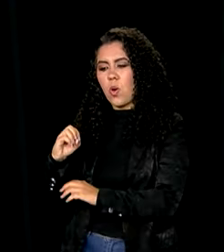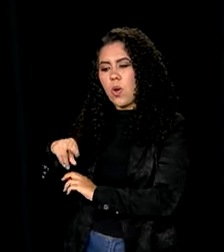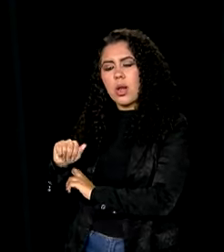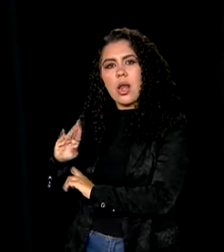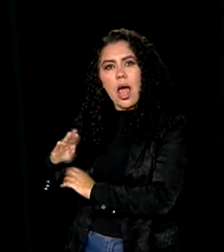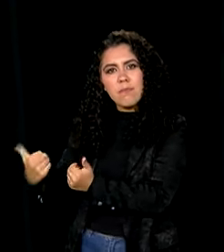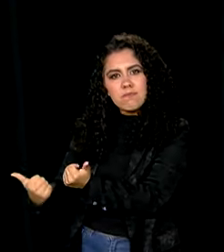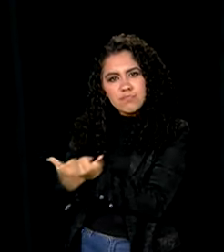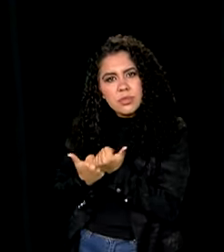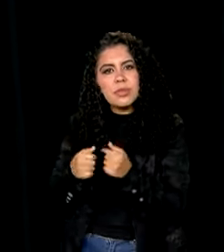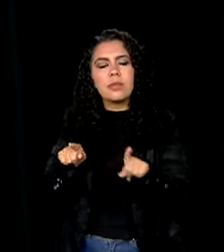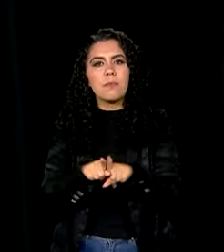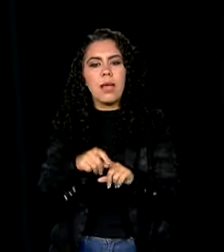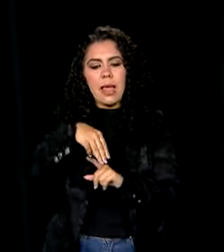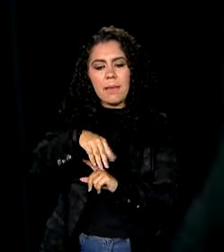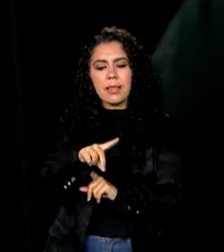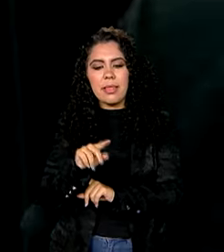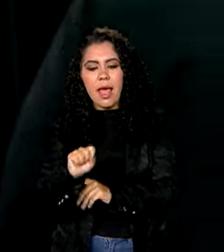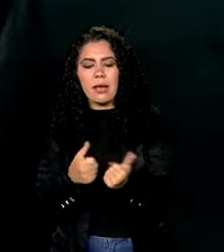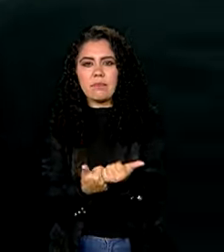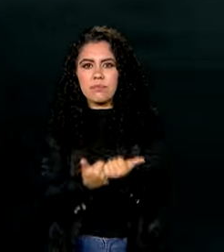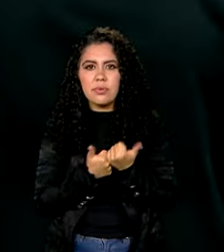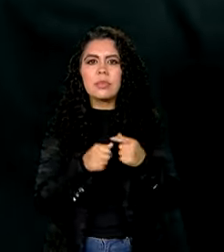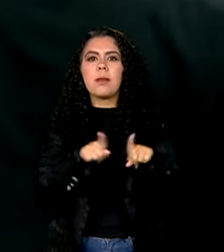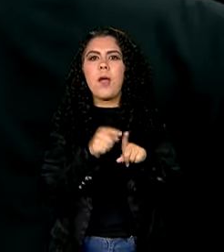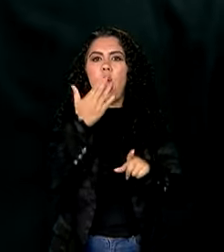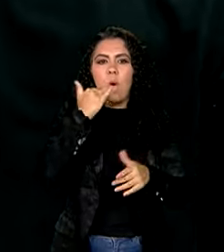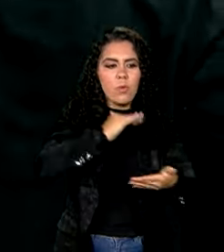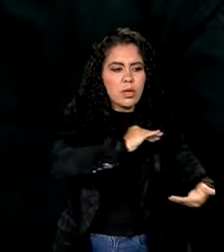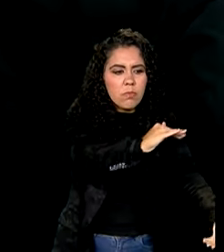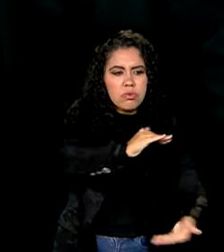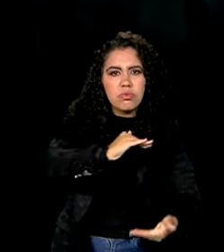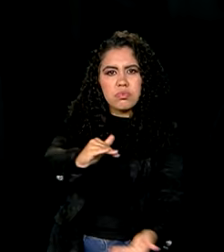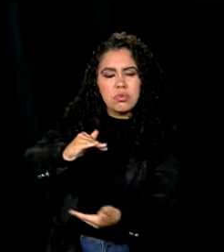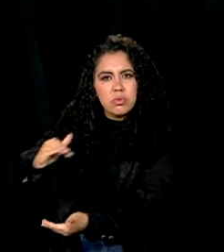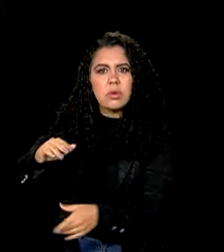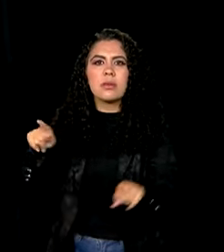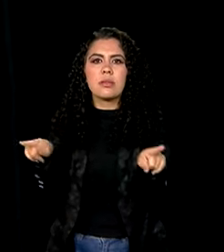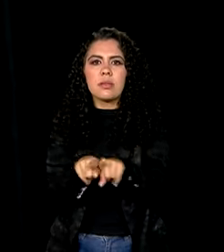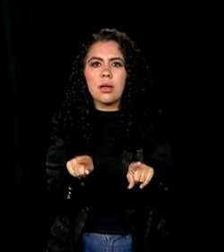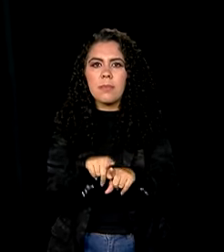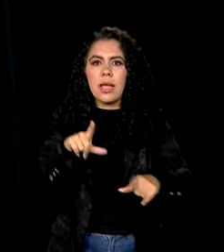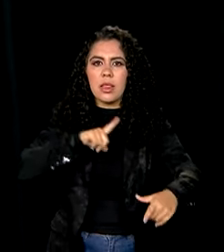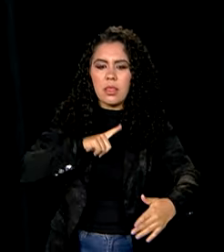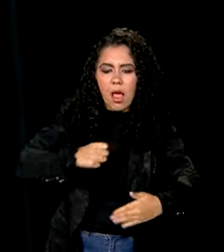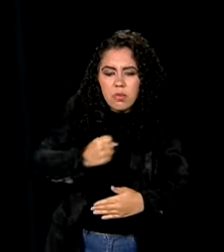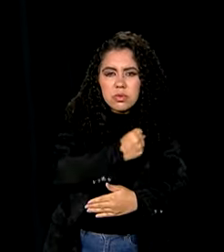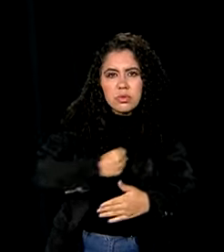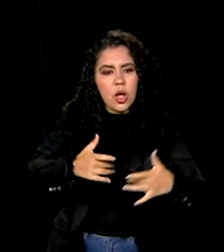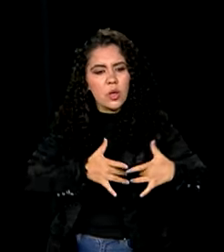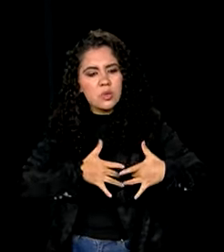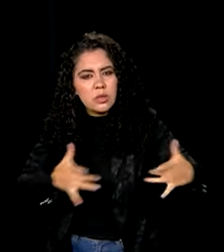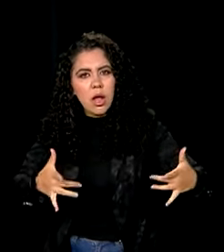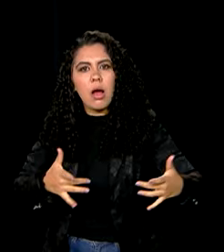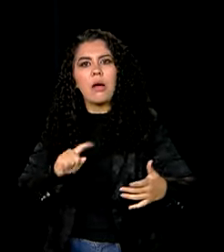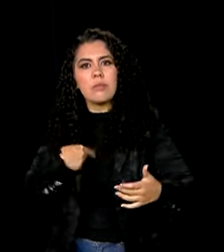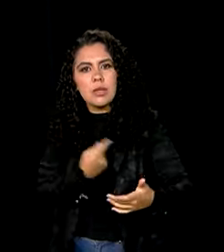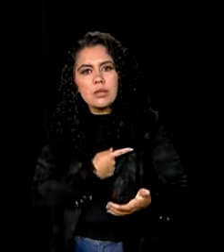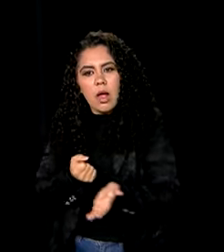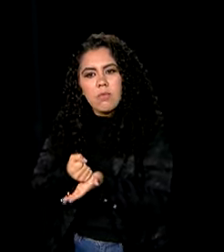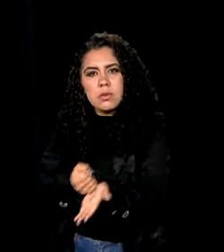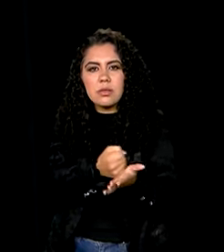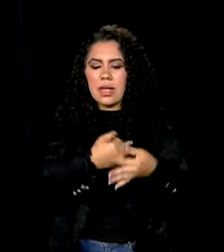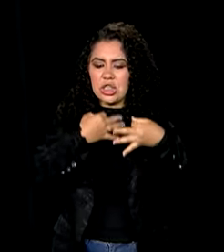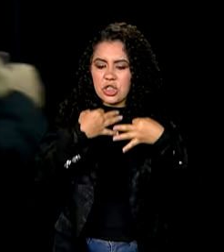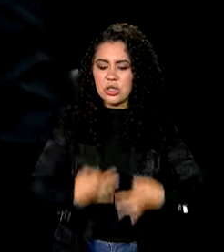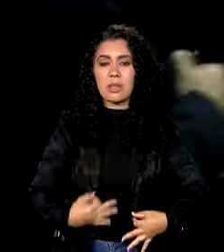do MDS, com a distribuição das cestas básicas, com apoio às cozinhas solidárias, para que nós possamos garantir a